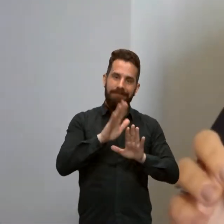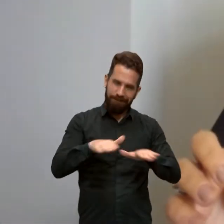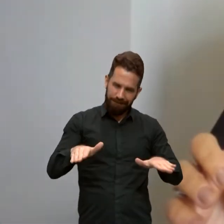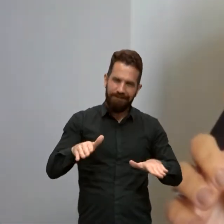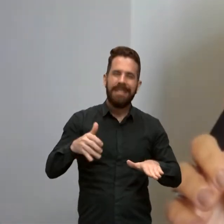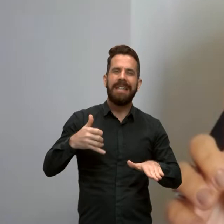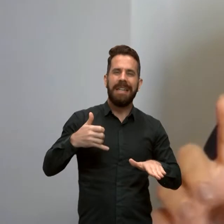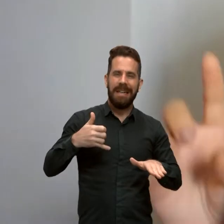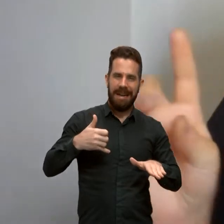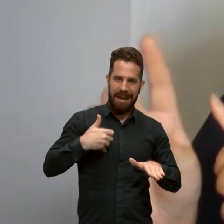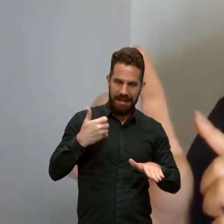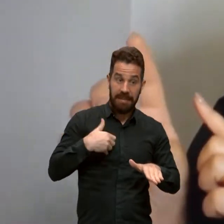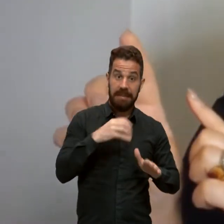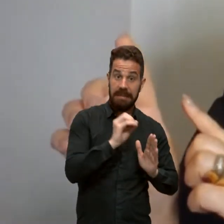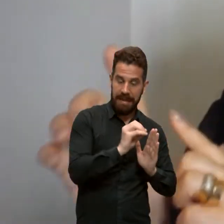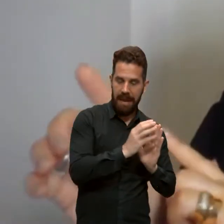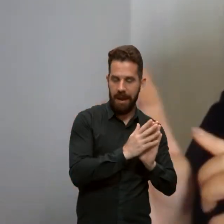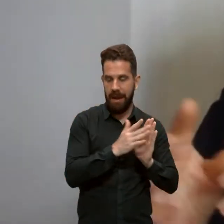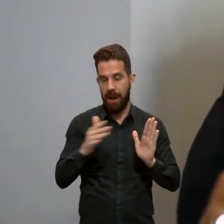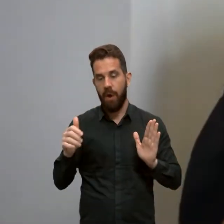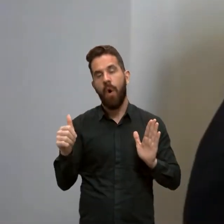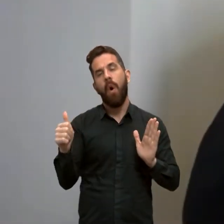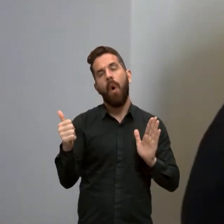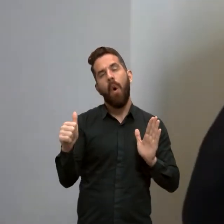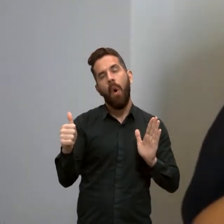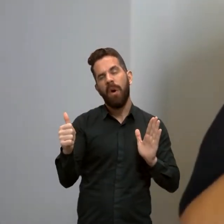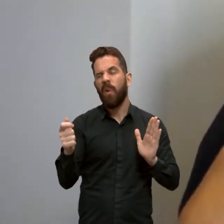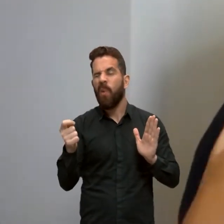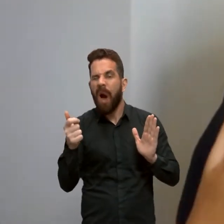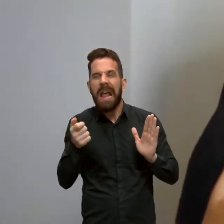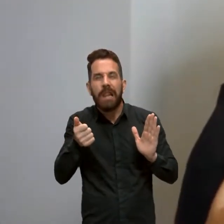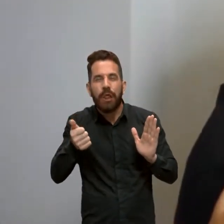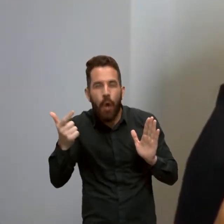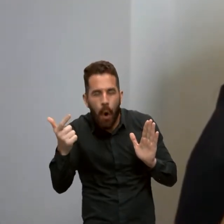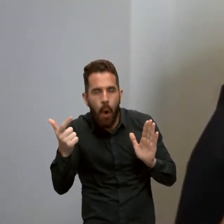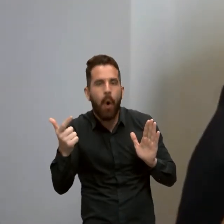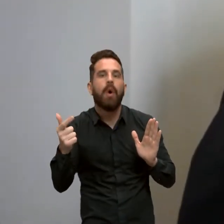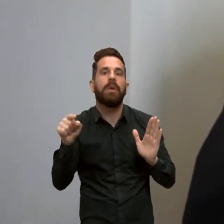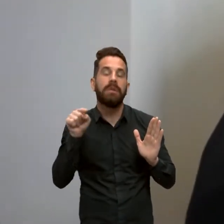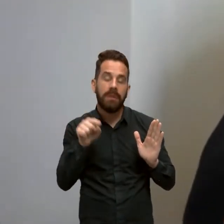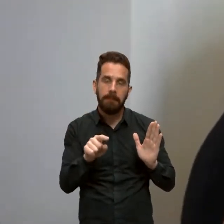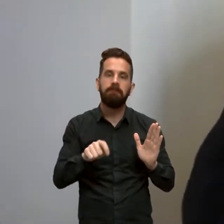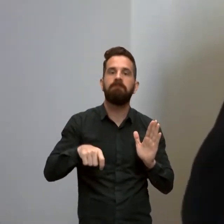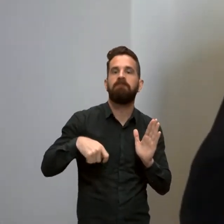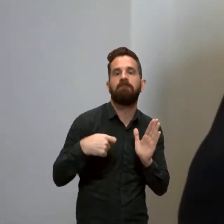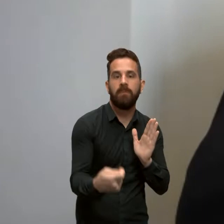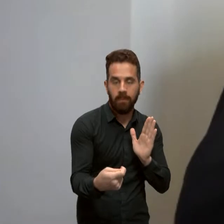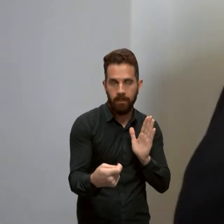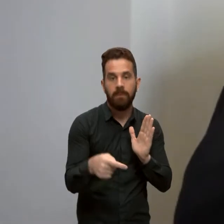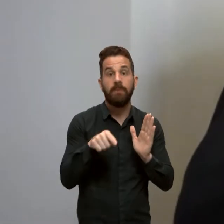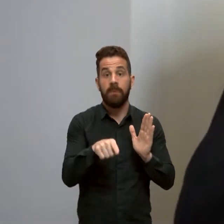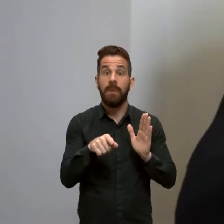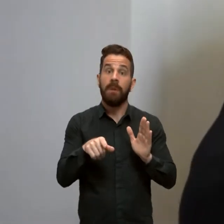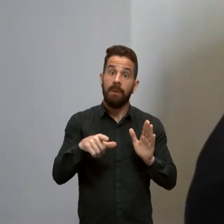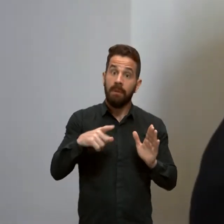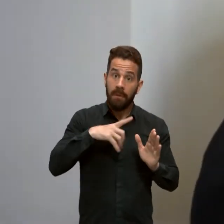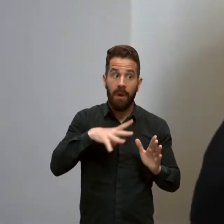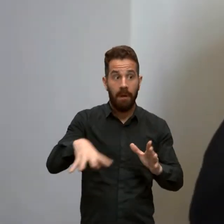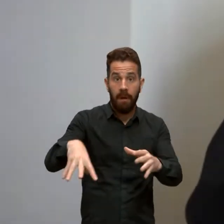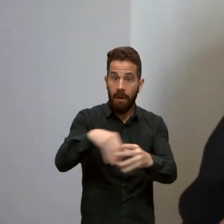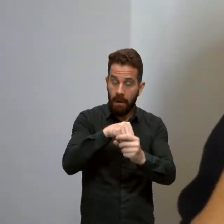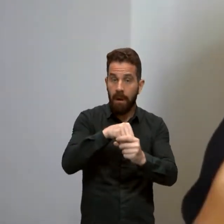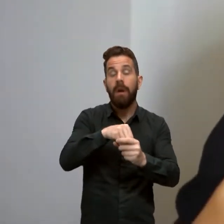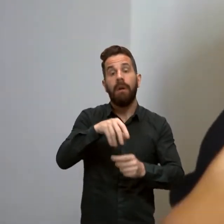idade incompletos, né? Ela se caracteriza como um sujeito histórico, como